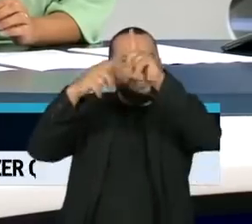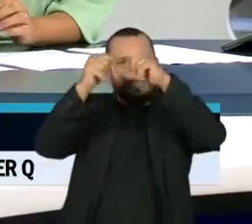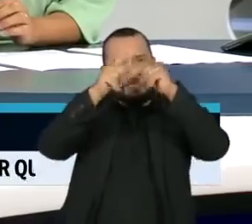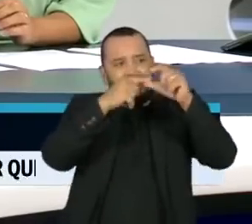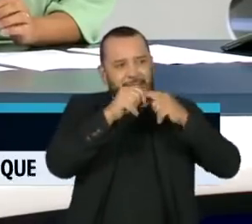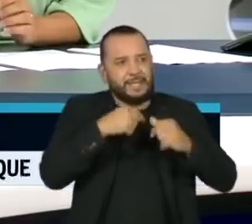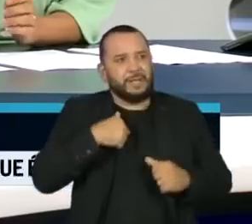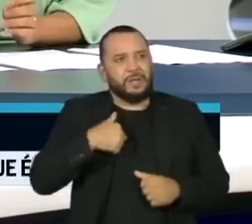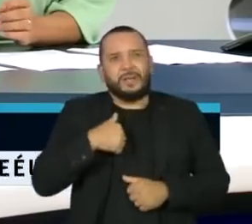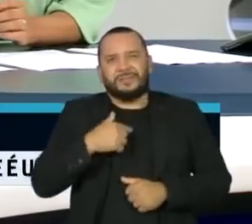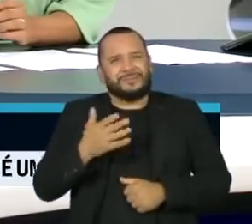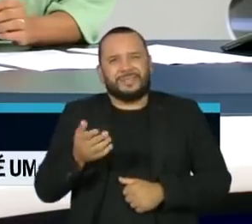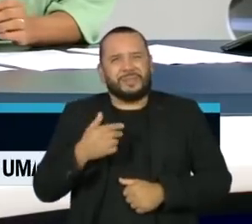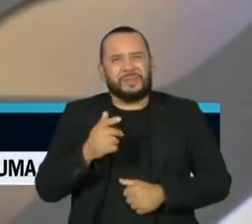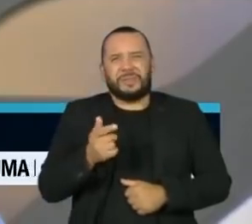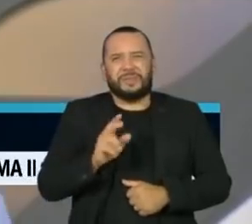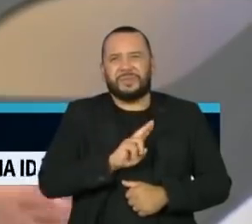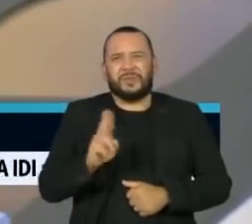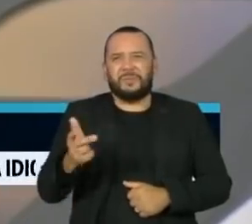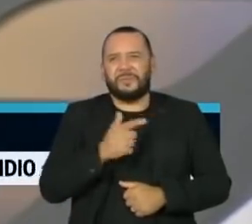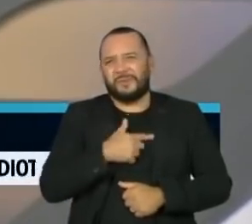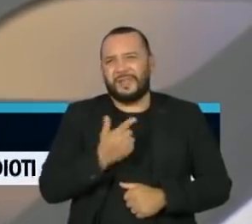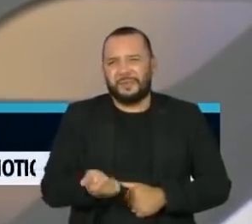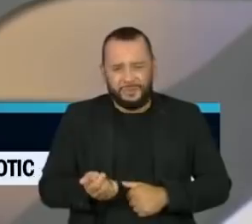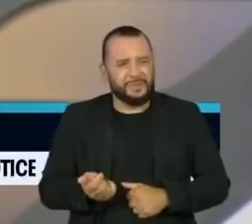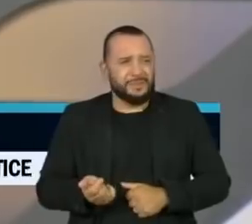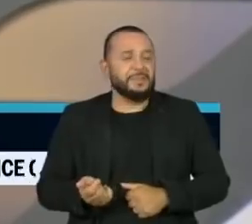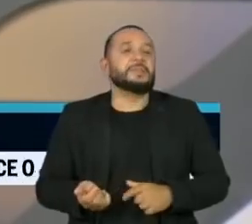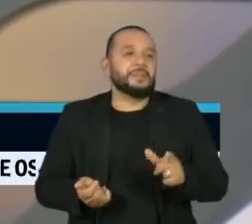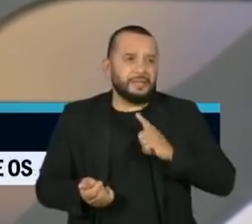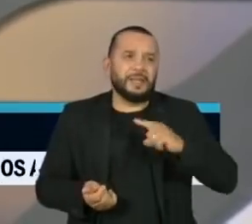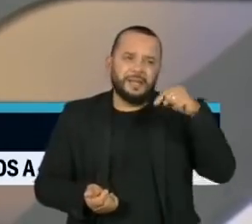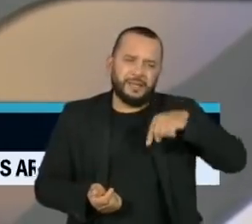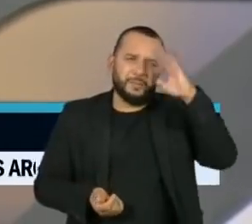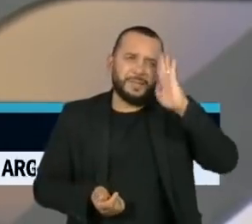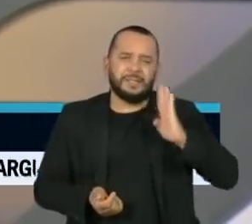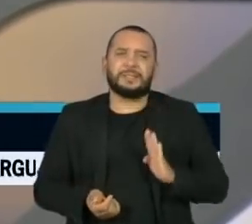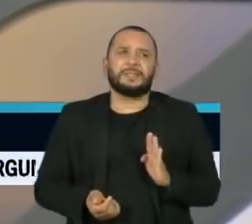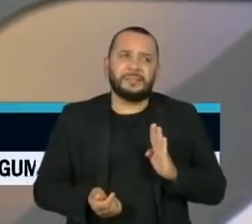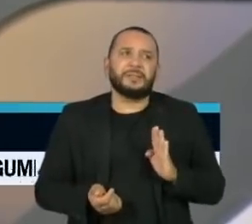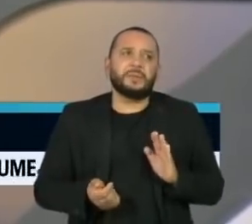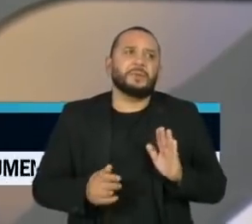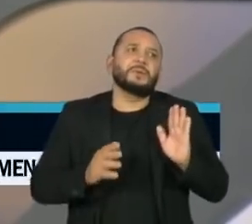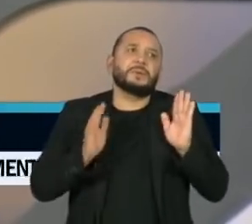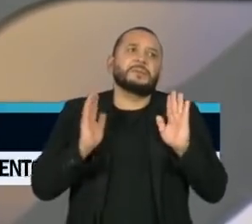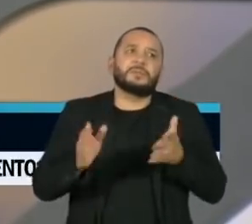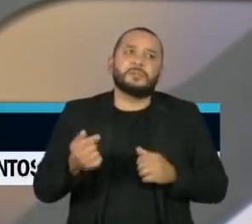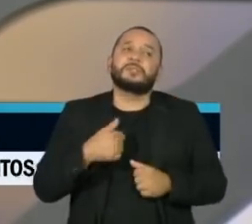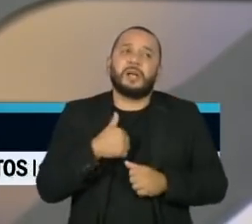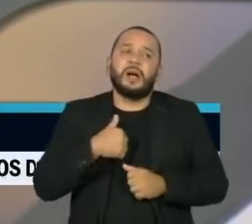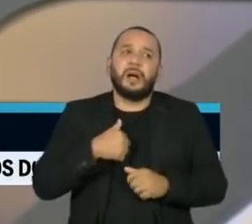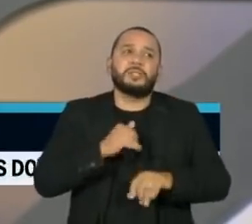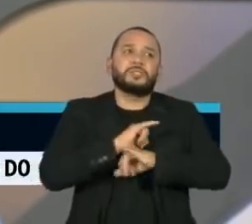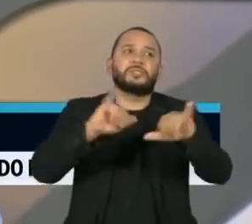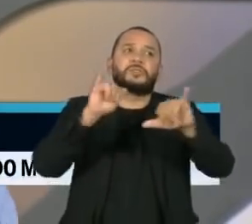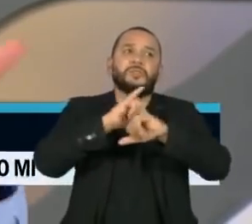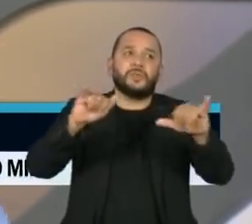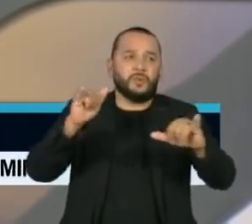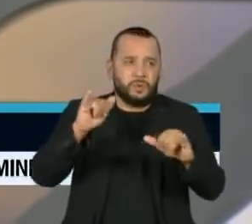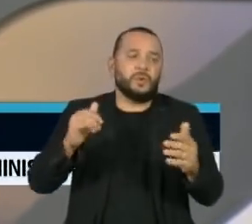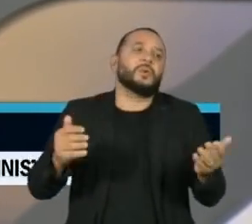então flurona, é um nome feinho. Mas existe no Brasil antes de ser reportado, de